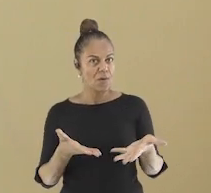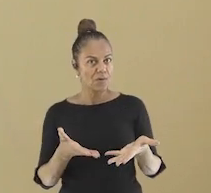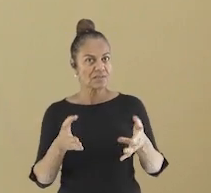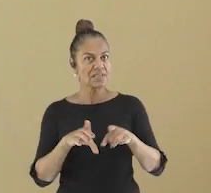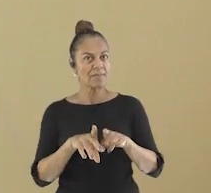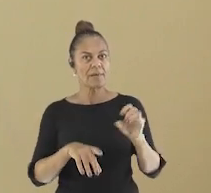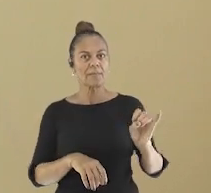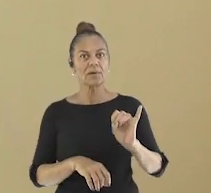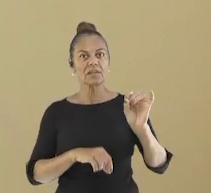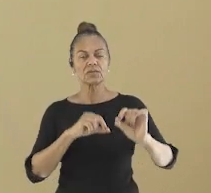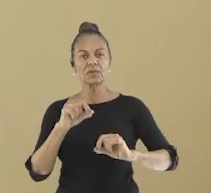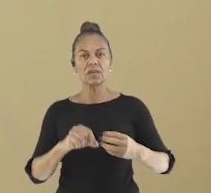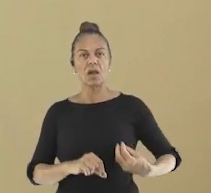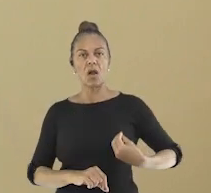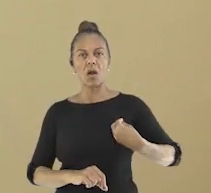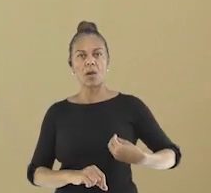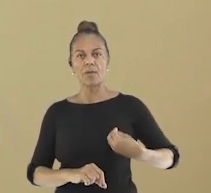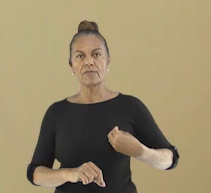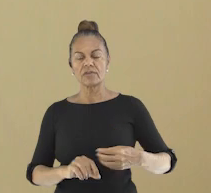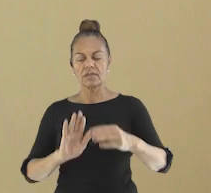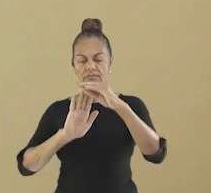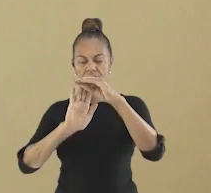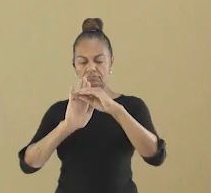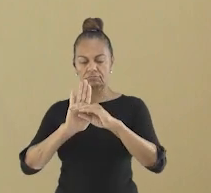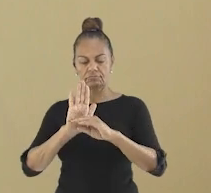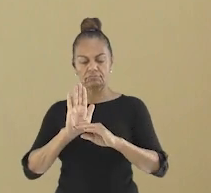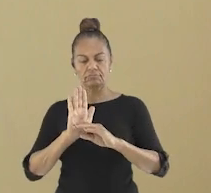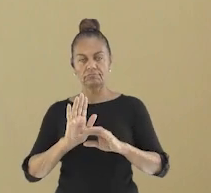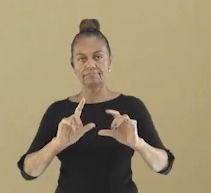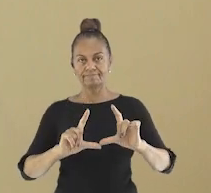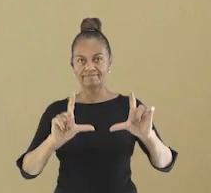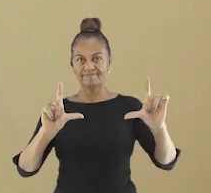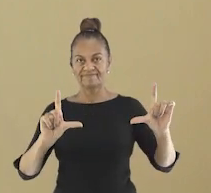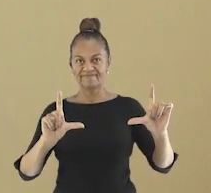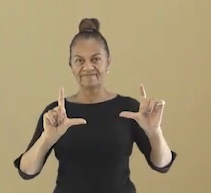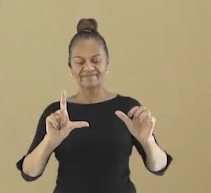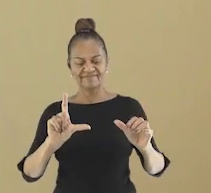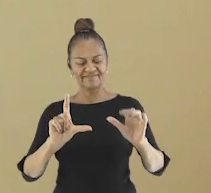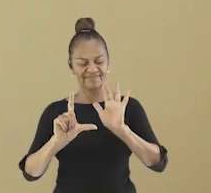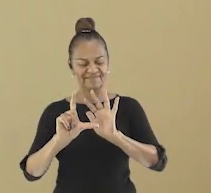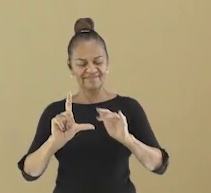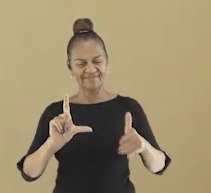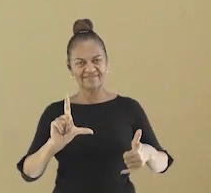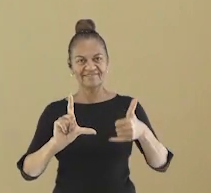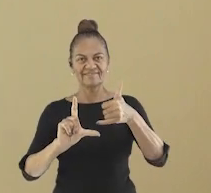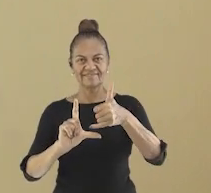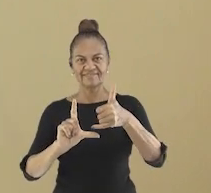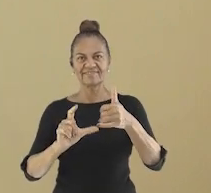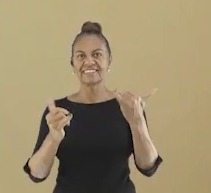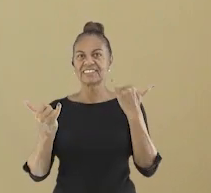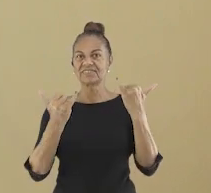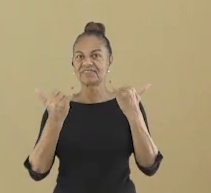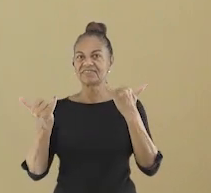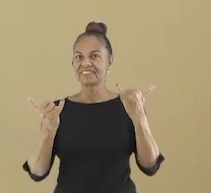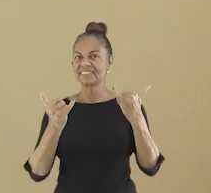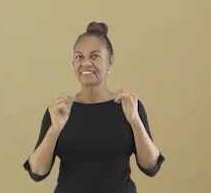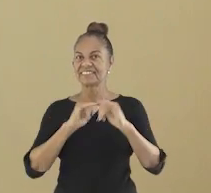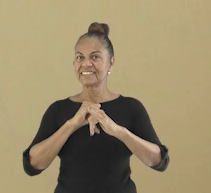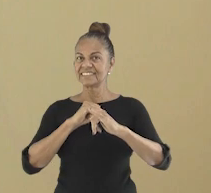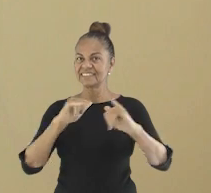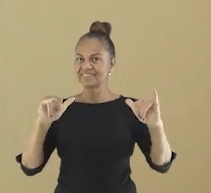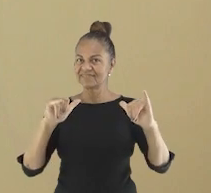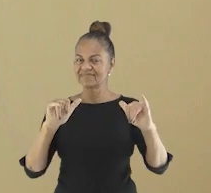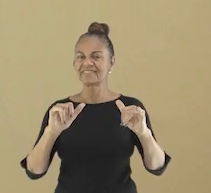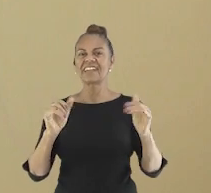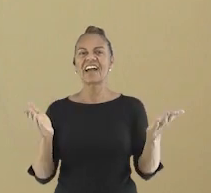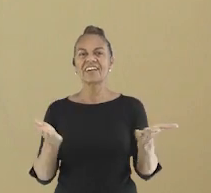hein? É muito importante. É só apontar a câmera do seu celular para o QR Code que aparece aí na tela, preencher o formulário e